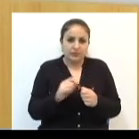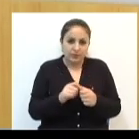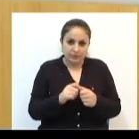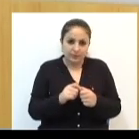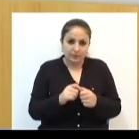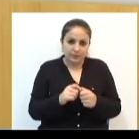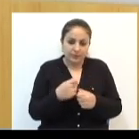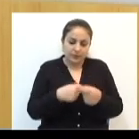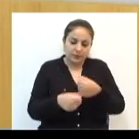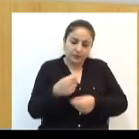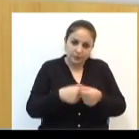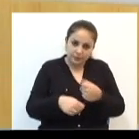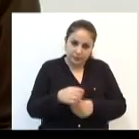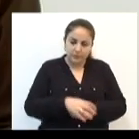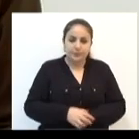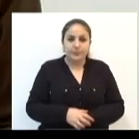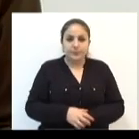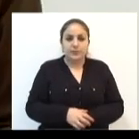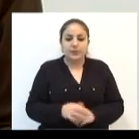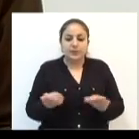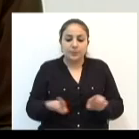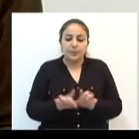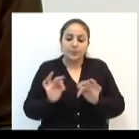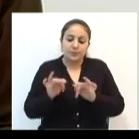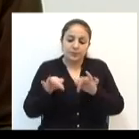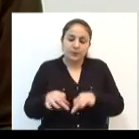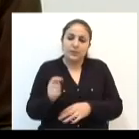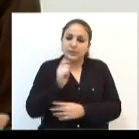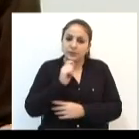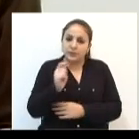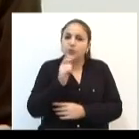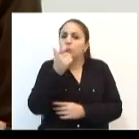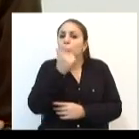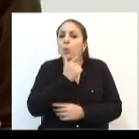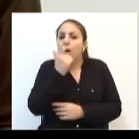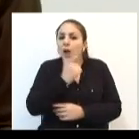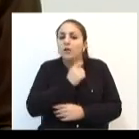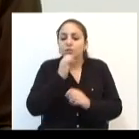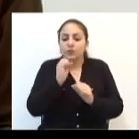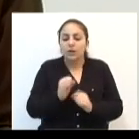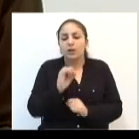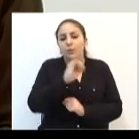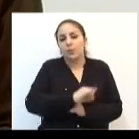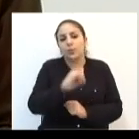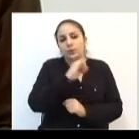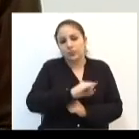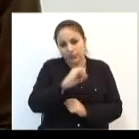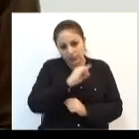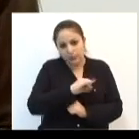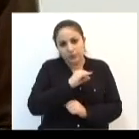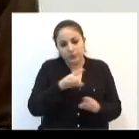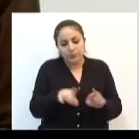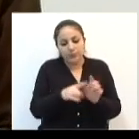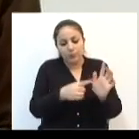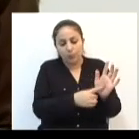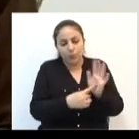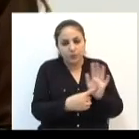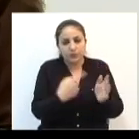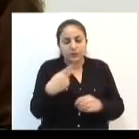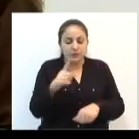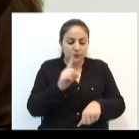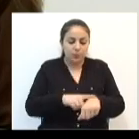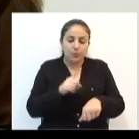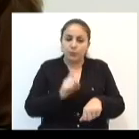melhor. André, para a gente então finalizar a entrevista, o que mais você acha que seja importante então ser acrescentado